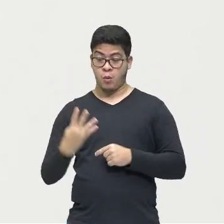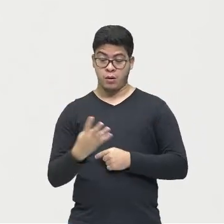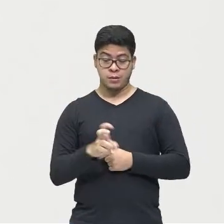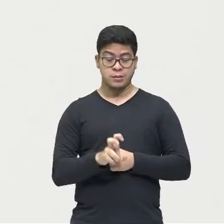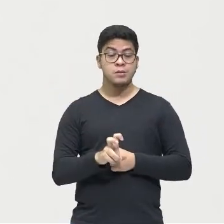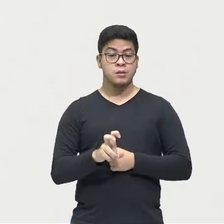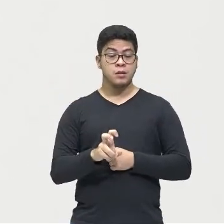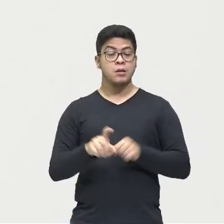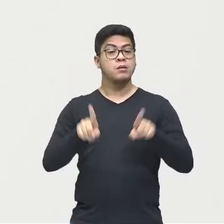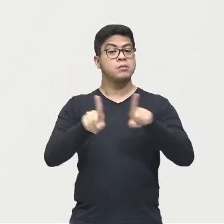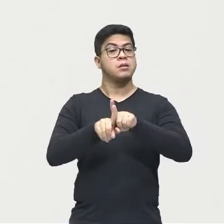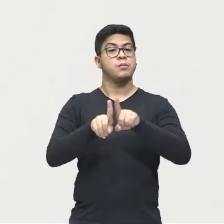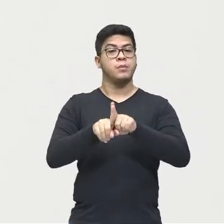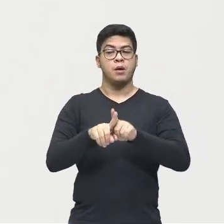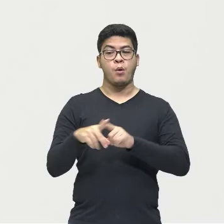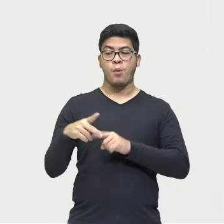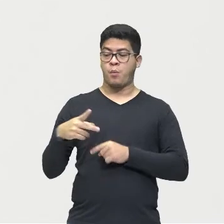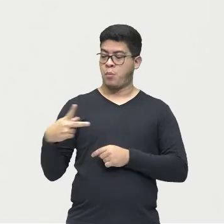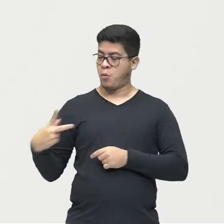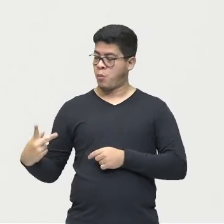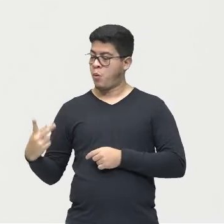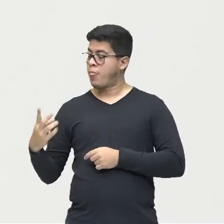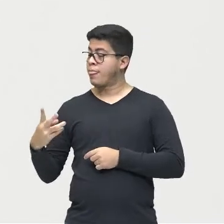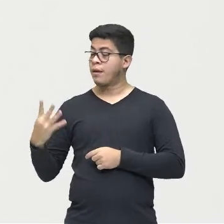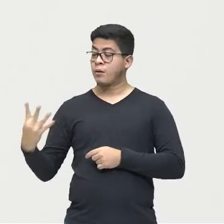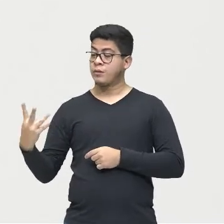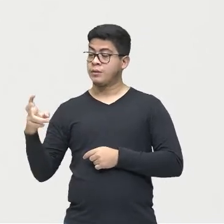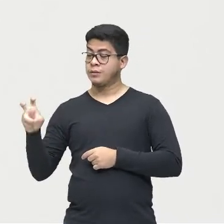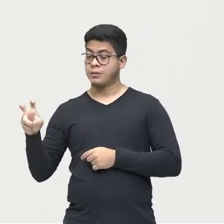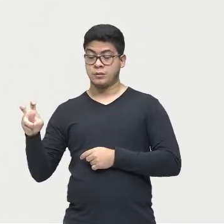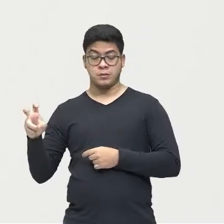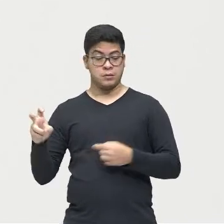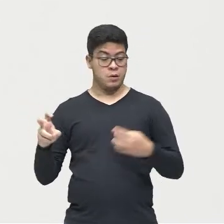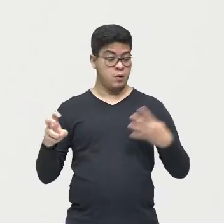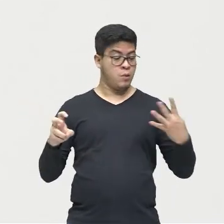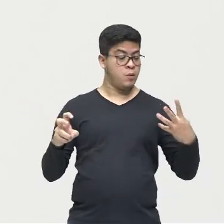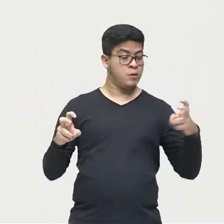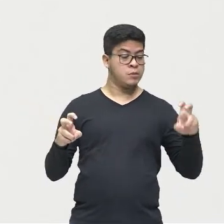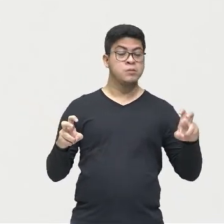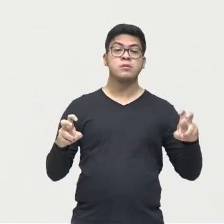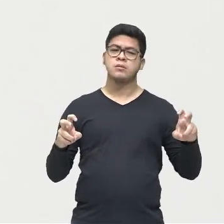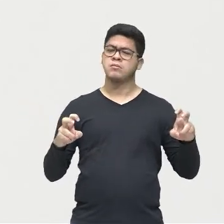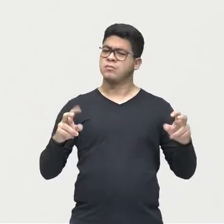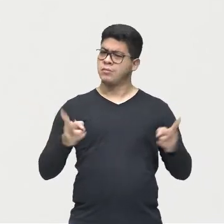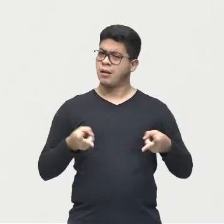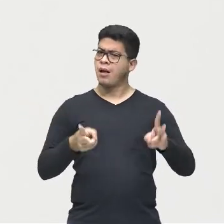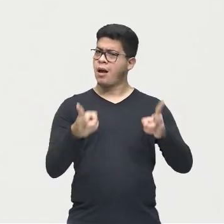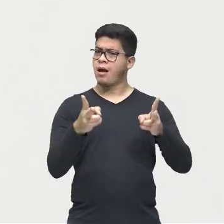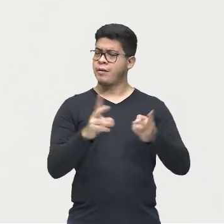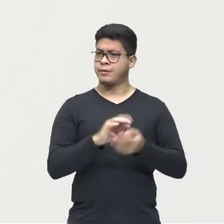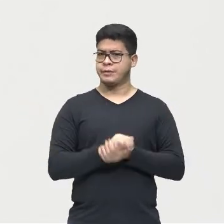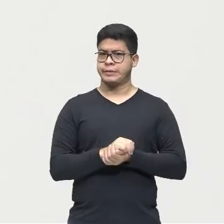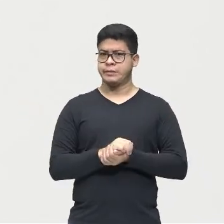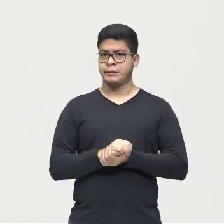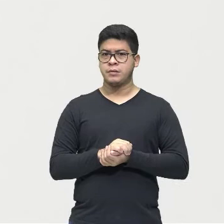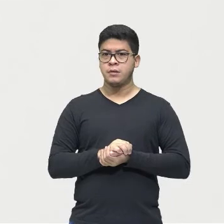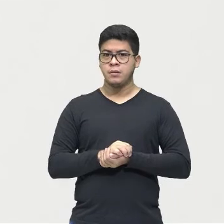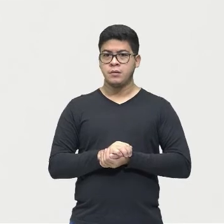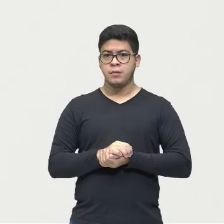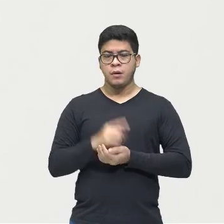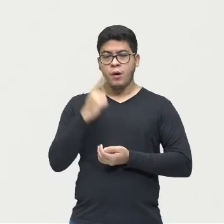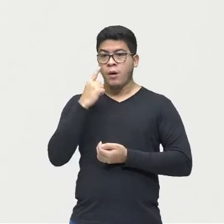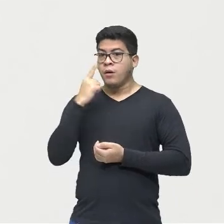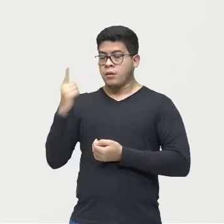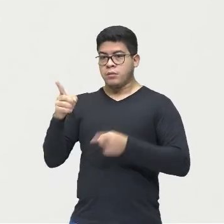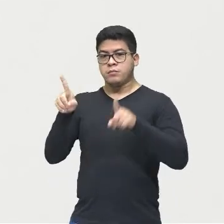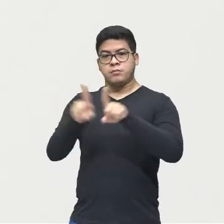então nós vamos ter 45 graus de cada lado. Elas também são ortogonais, ou seja, elas vão formar, né, ângulos aqui, ó,